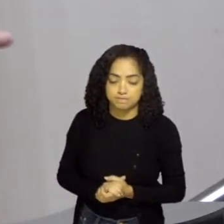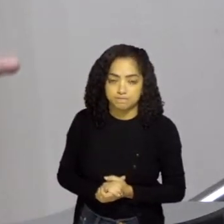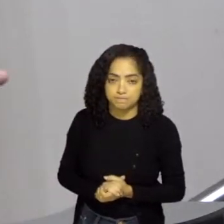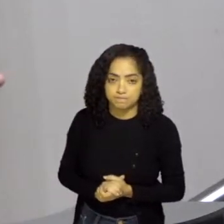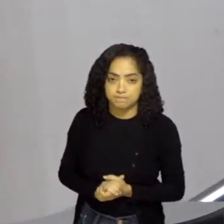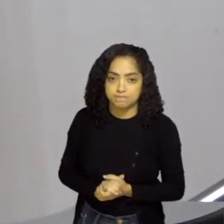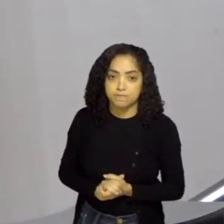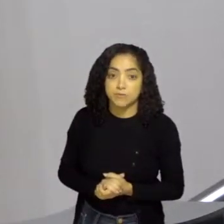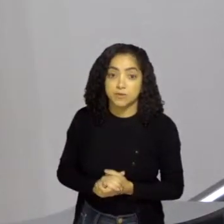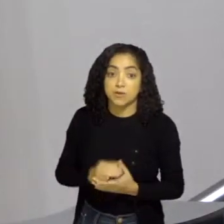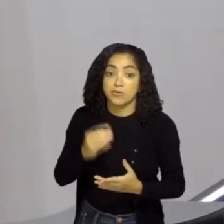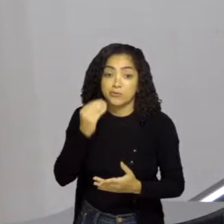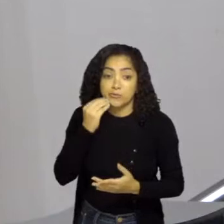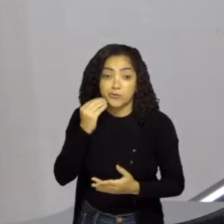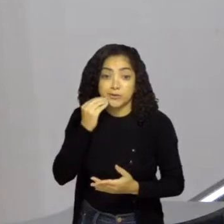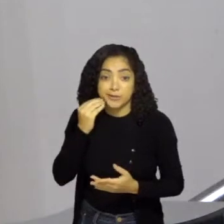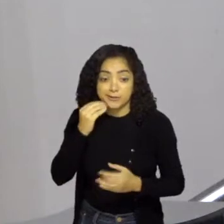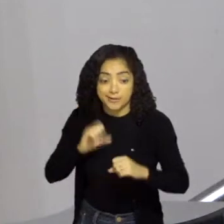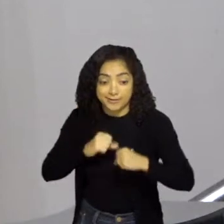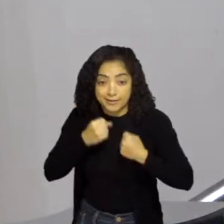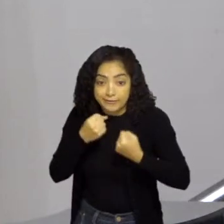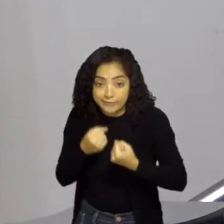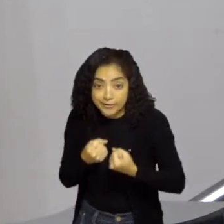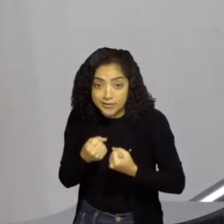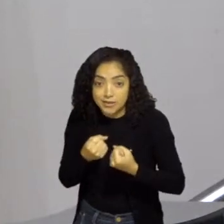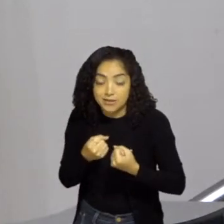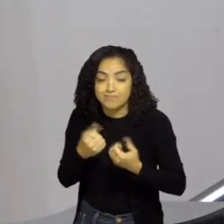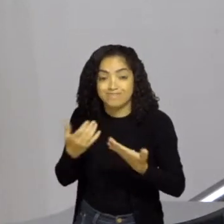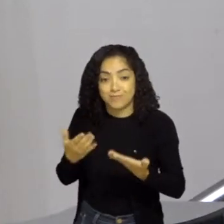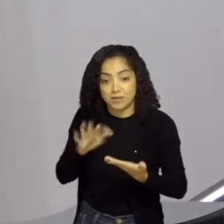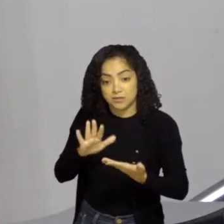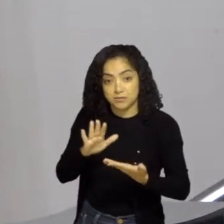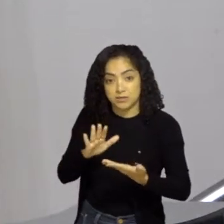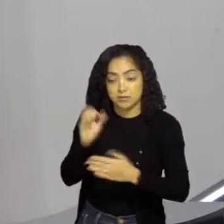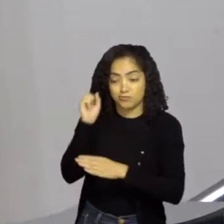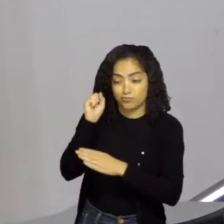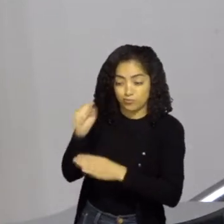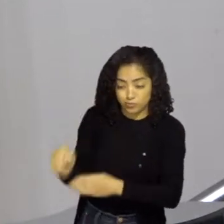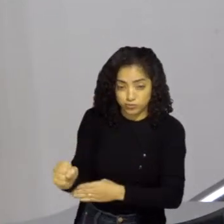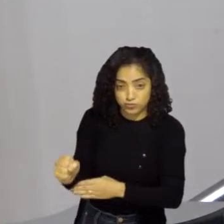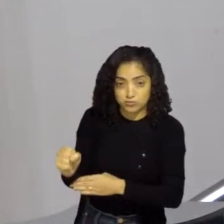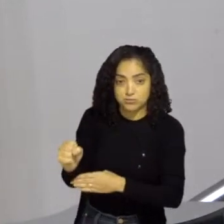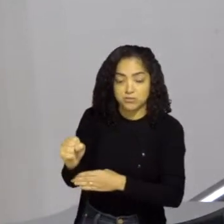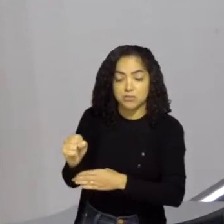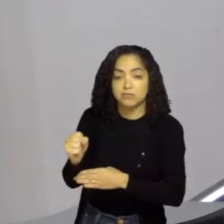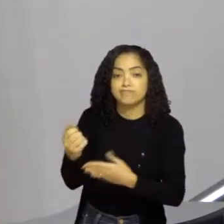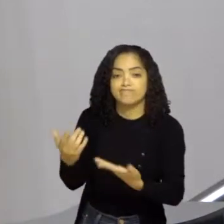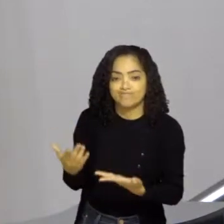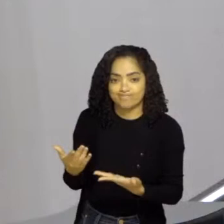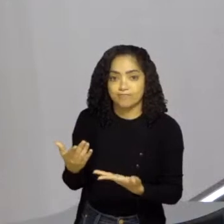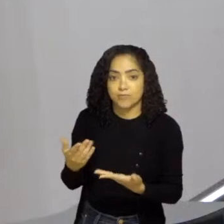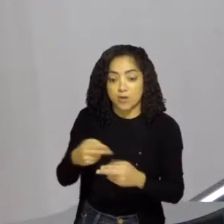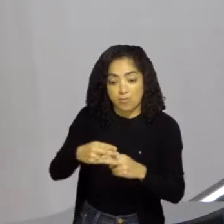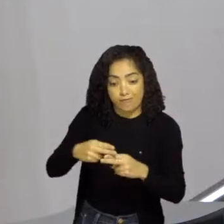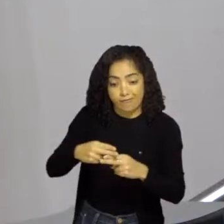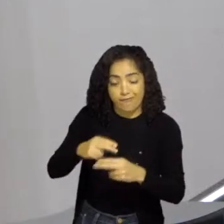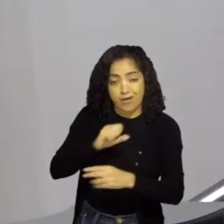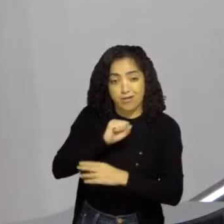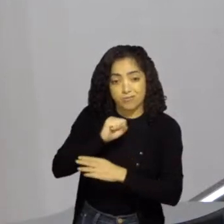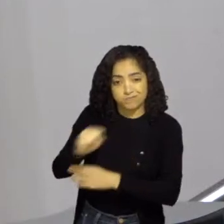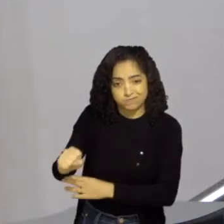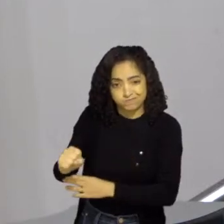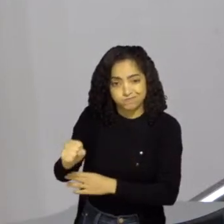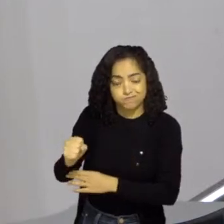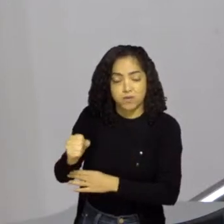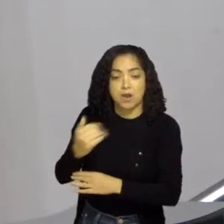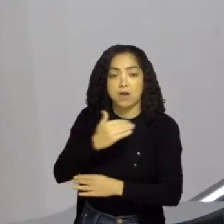foi tentar fazer a defesa e esse morador de rua, utilizando uma faca, matou